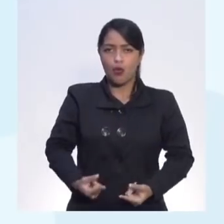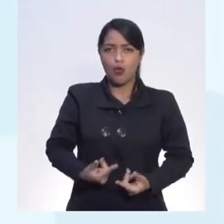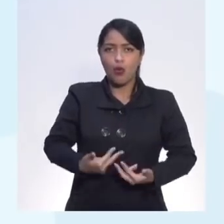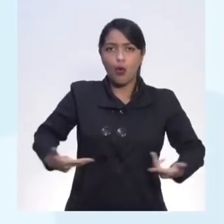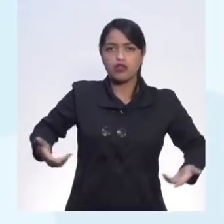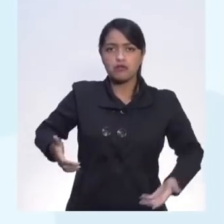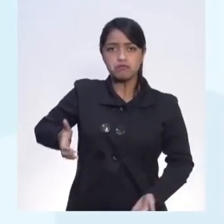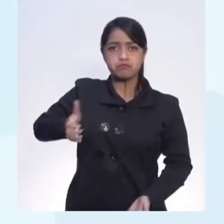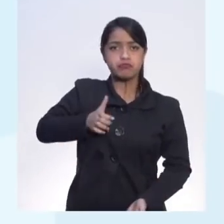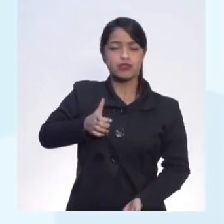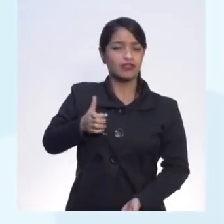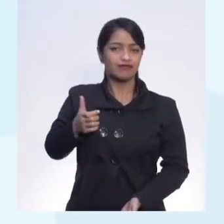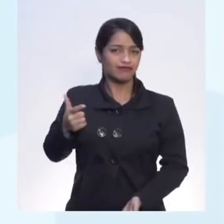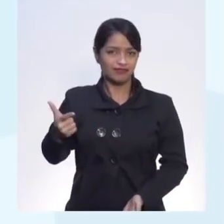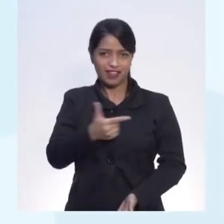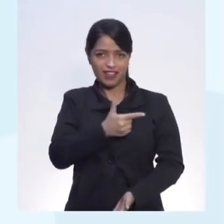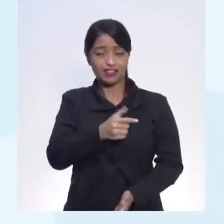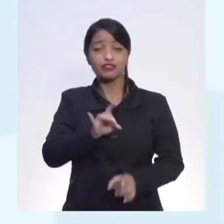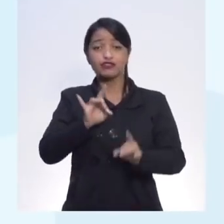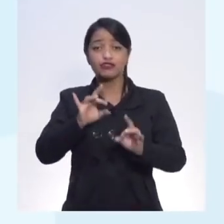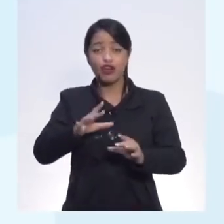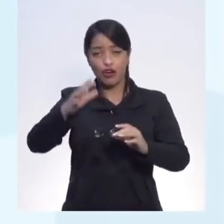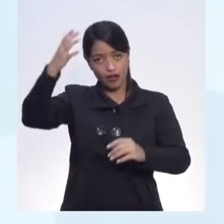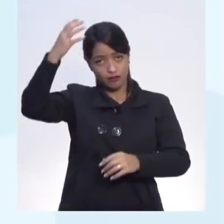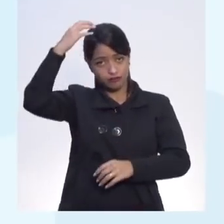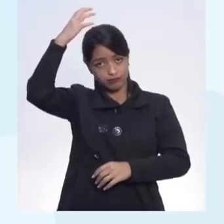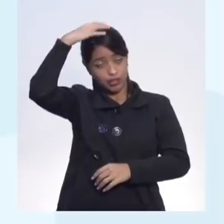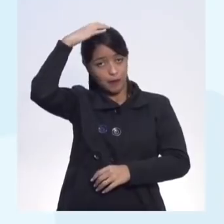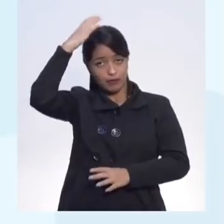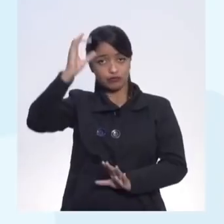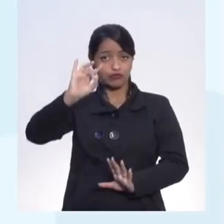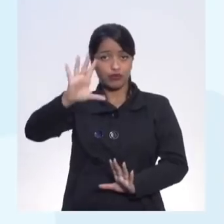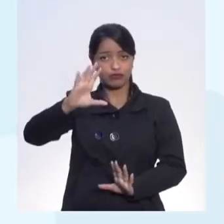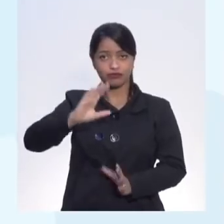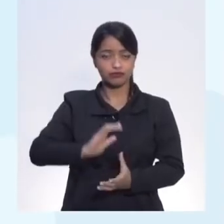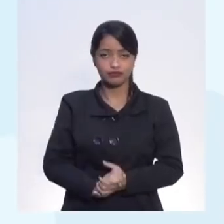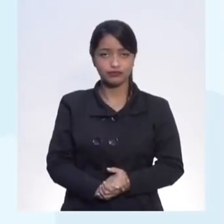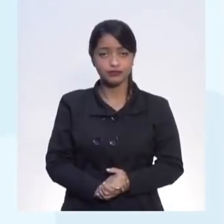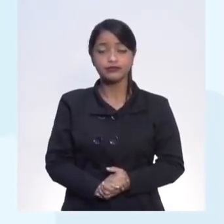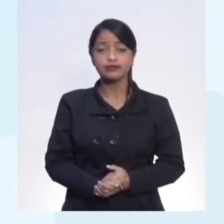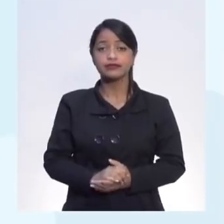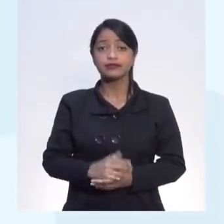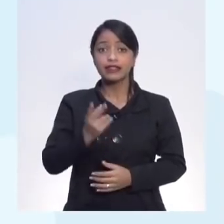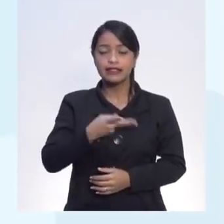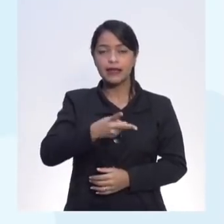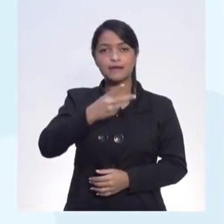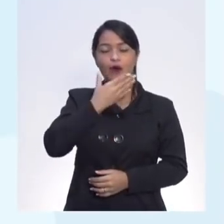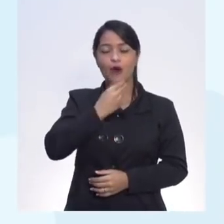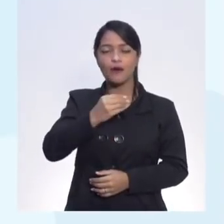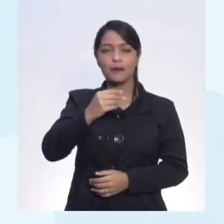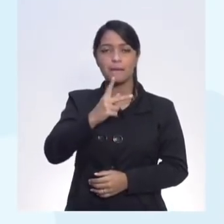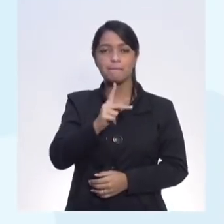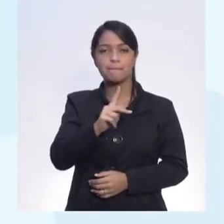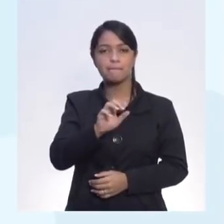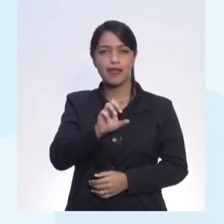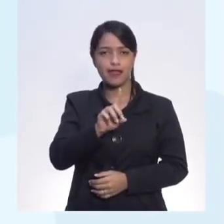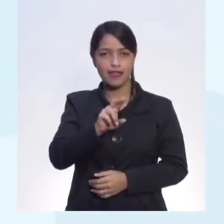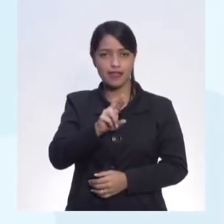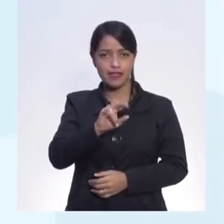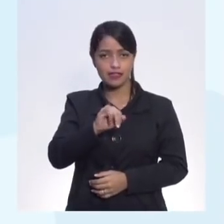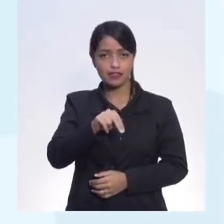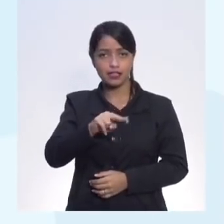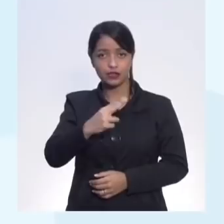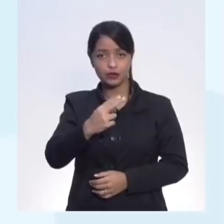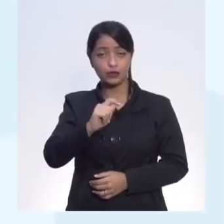esse título? O que ele tem para ser Visconde? Nas aventuras é sempre escolhido por Pedrinho para fazer as coisas